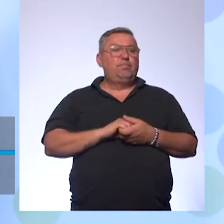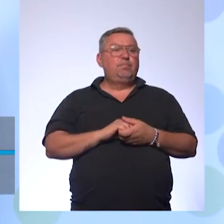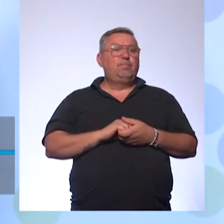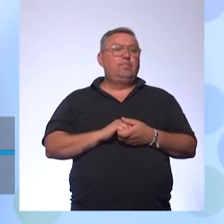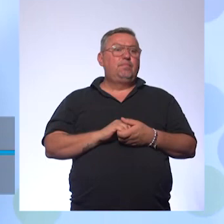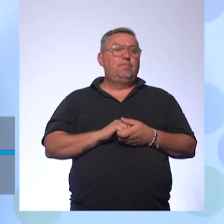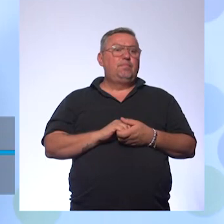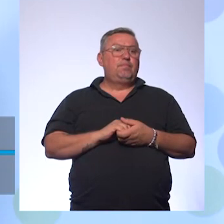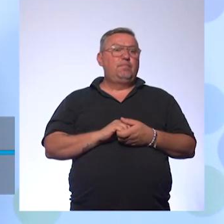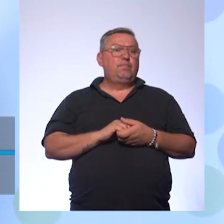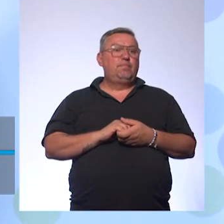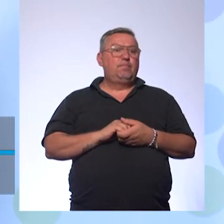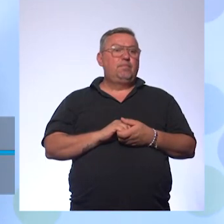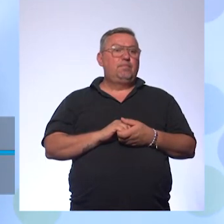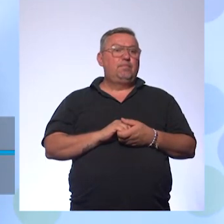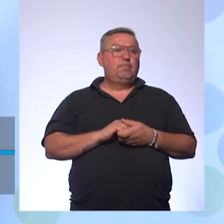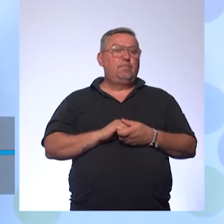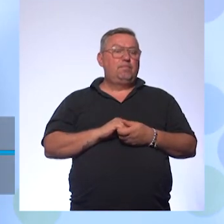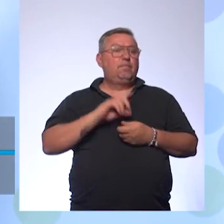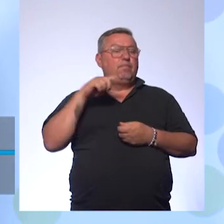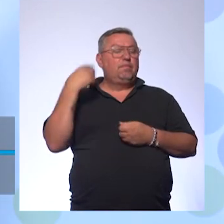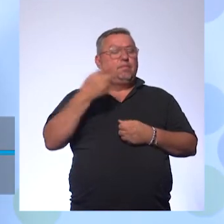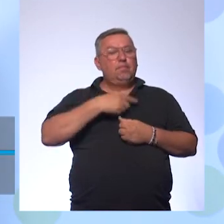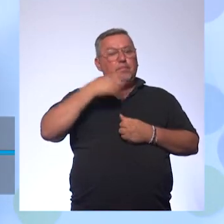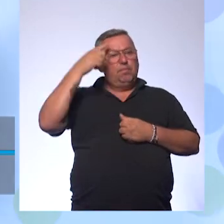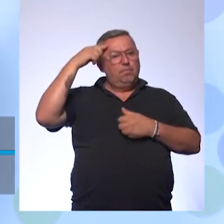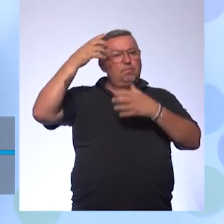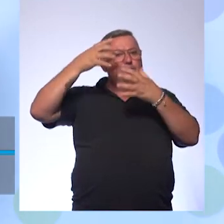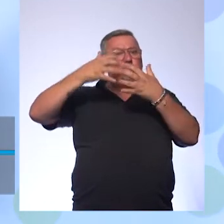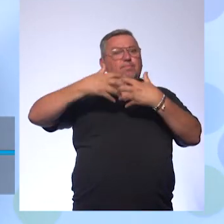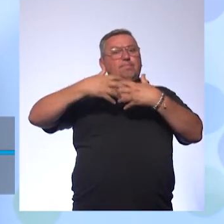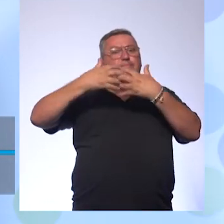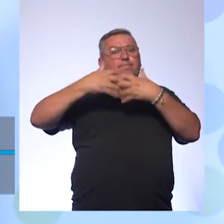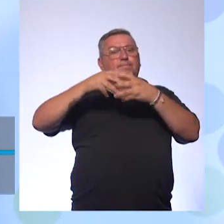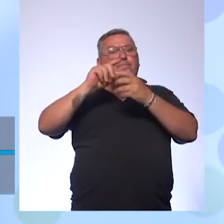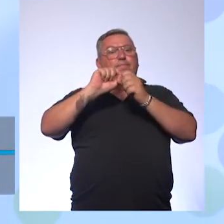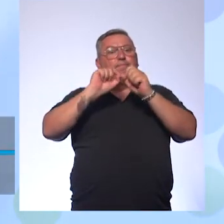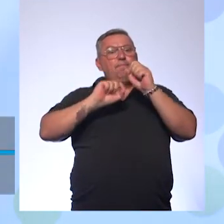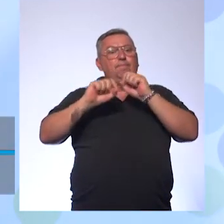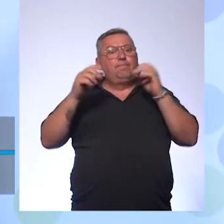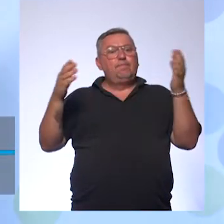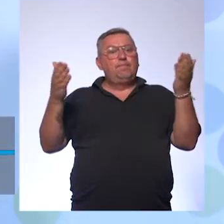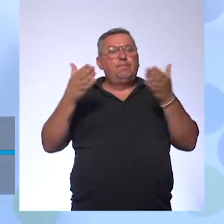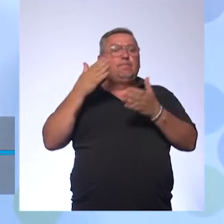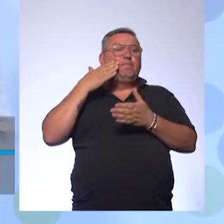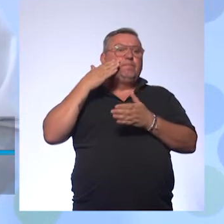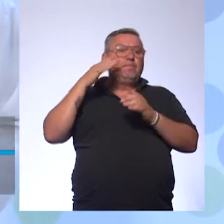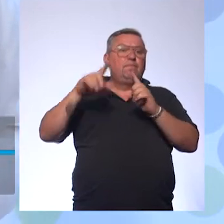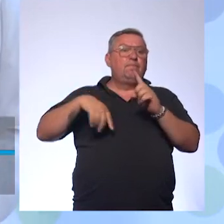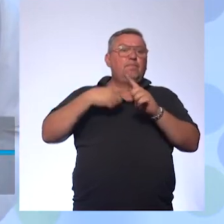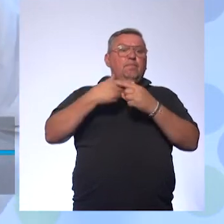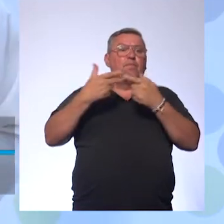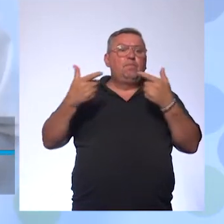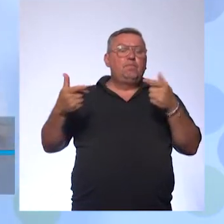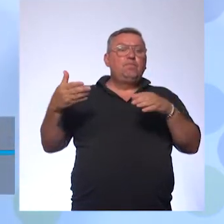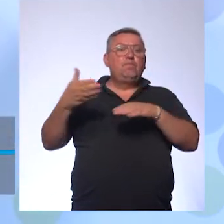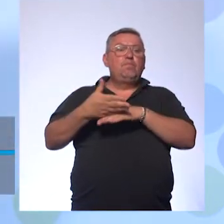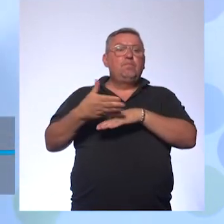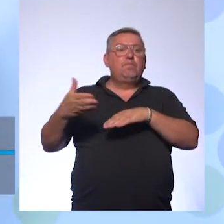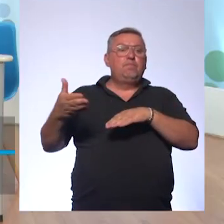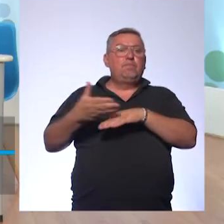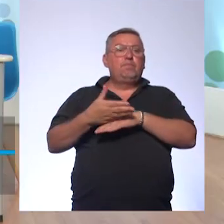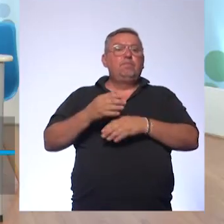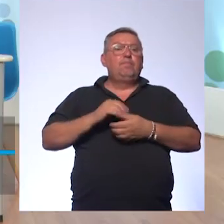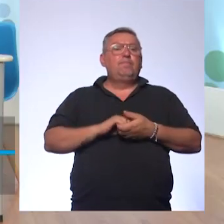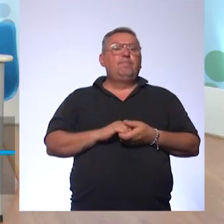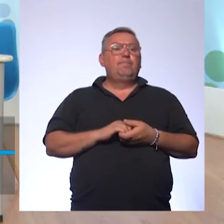todos. Bom, ó, manda um alô aí para os alunos do 2º Carlos Lopes, Ibaté.